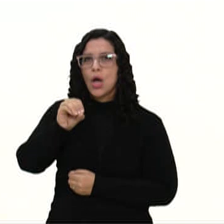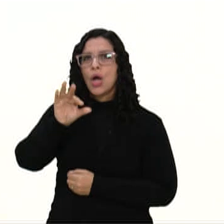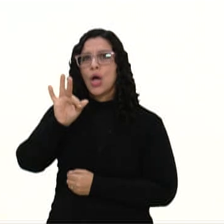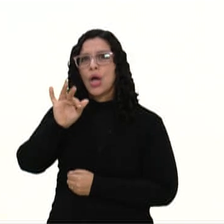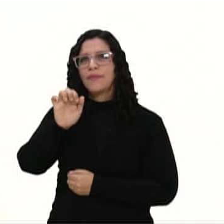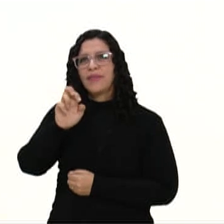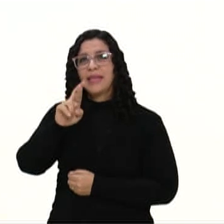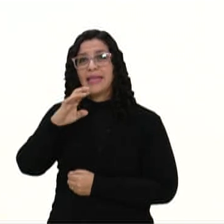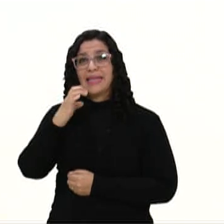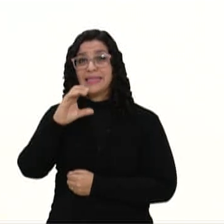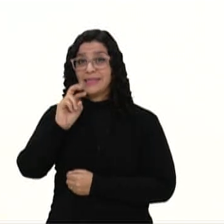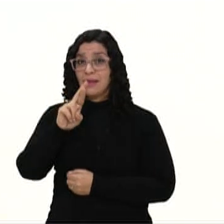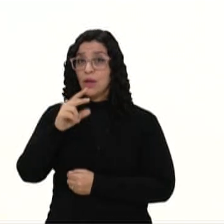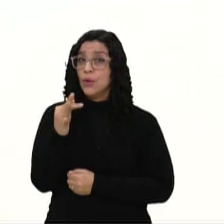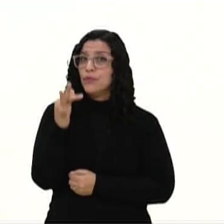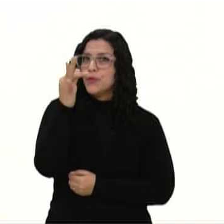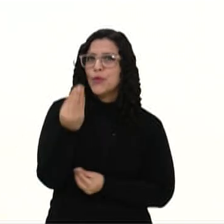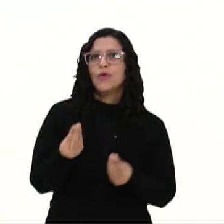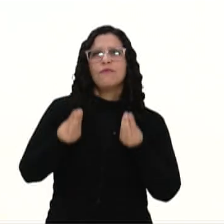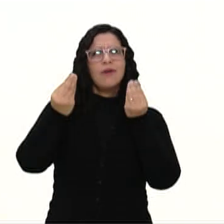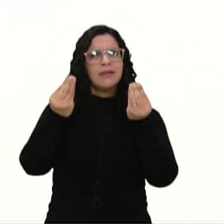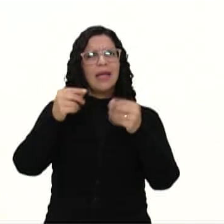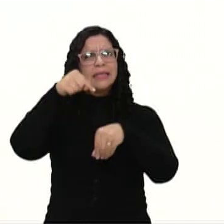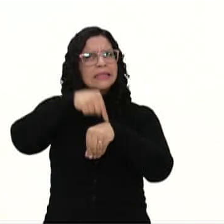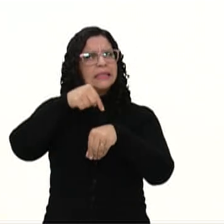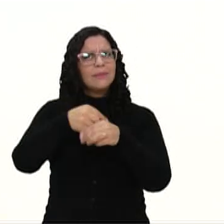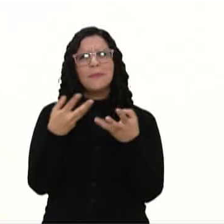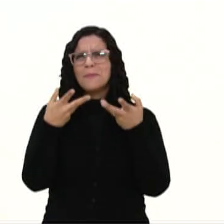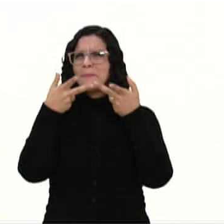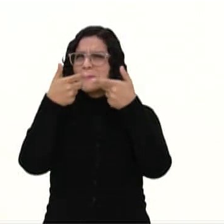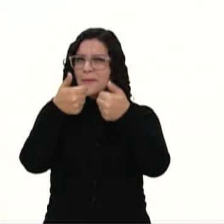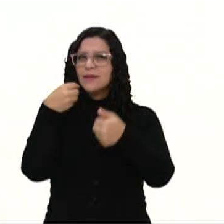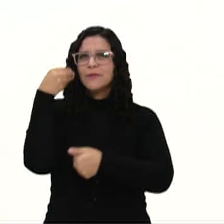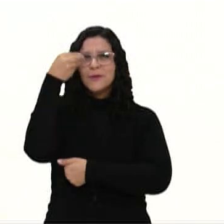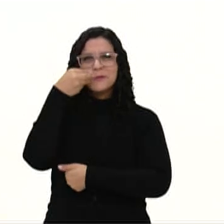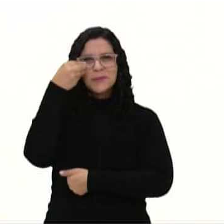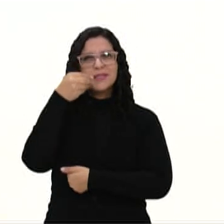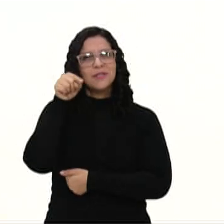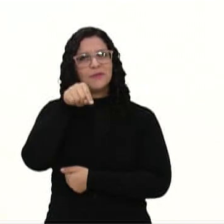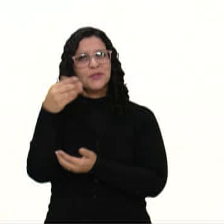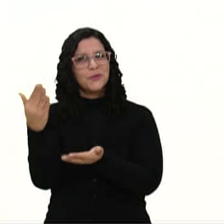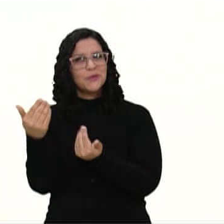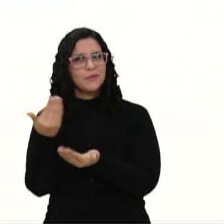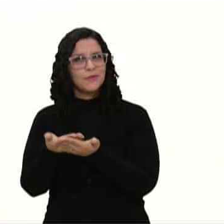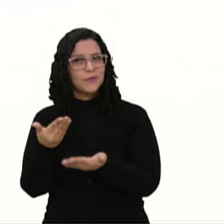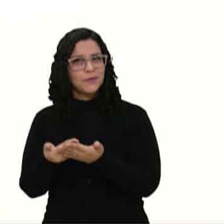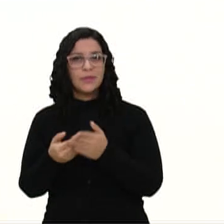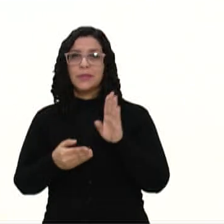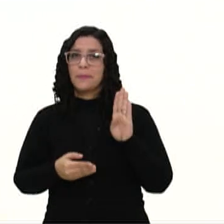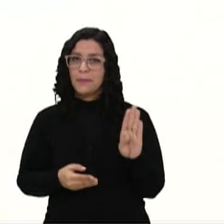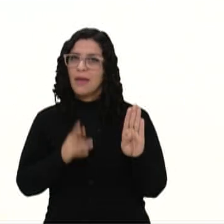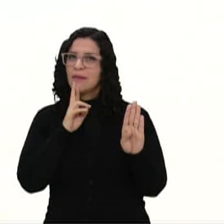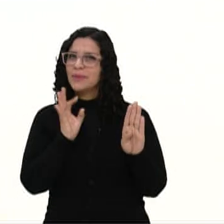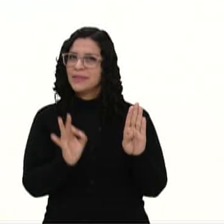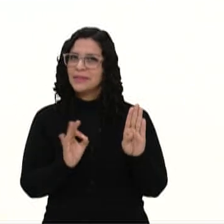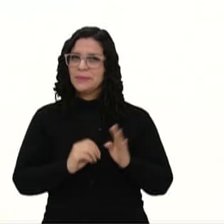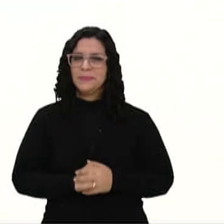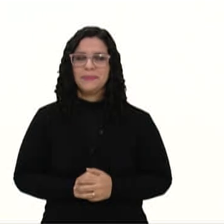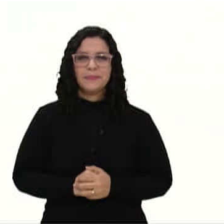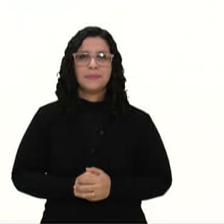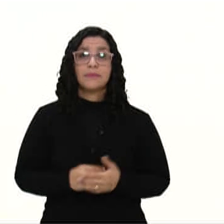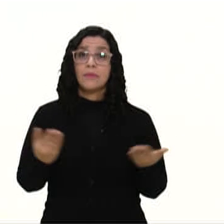Que o futuro irá oferecer momentos maravilhosos para o jovem estudante. É esse o sentido, letra B,